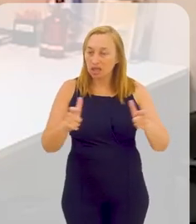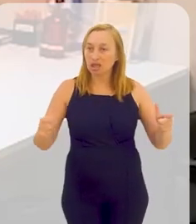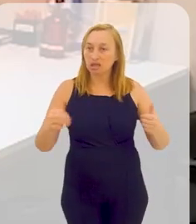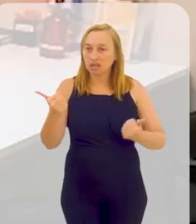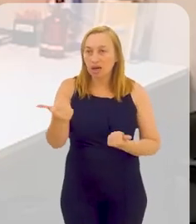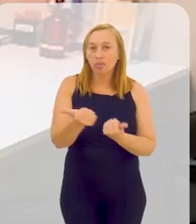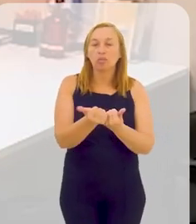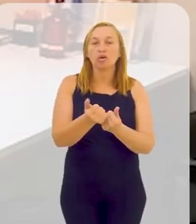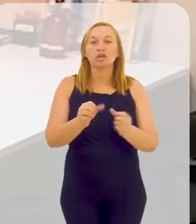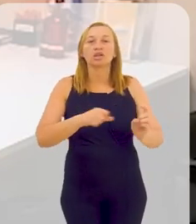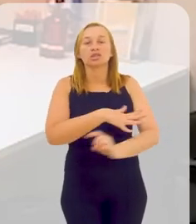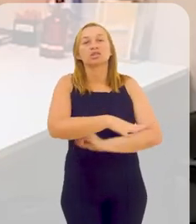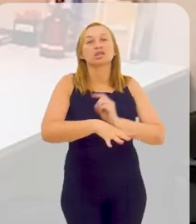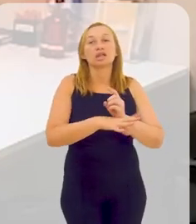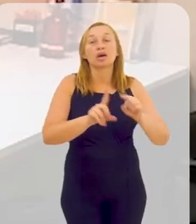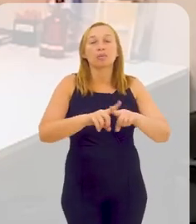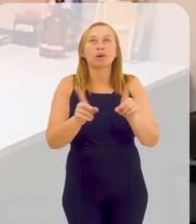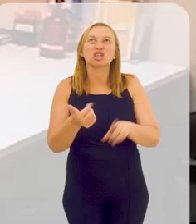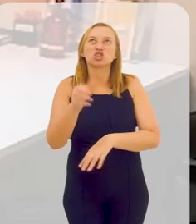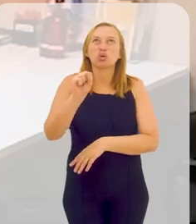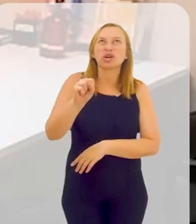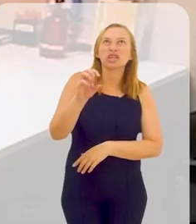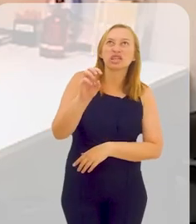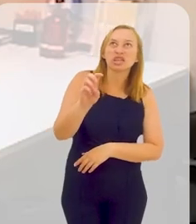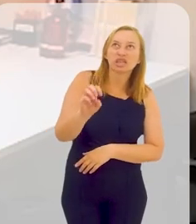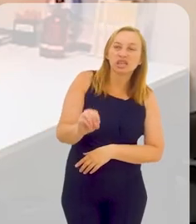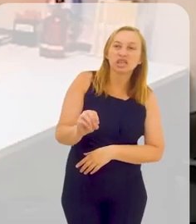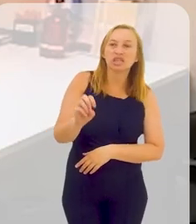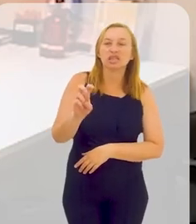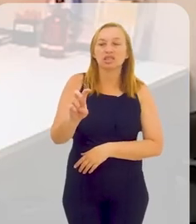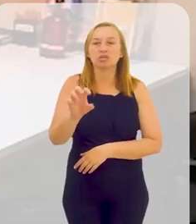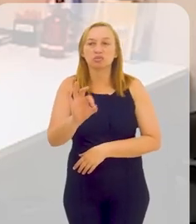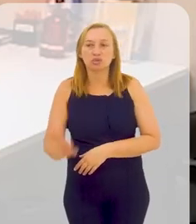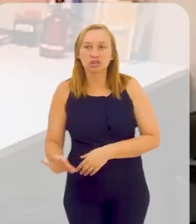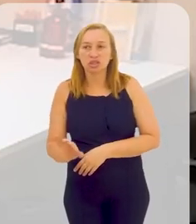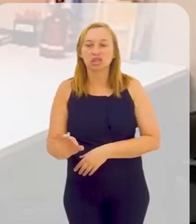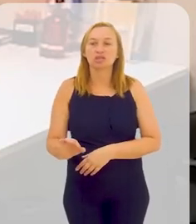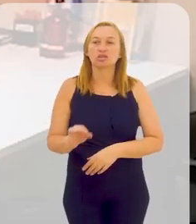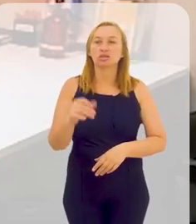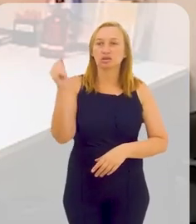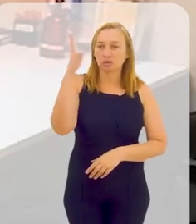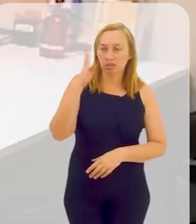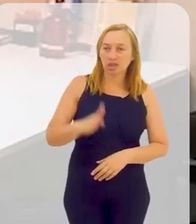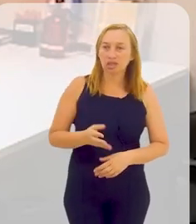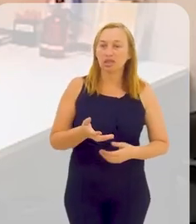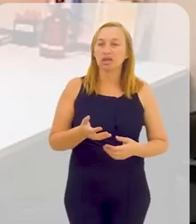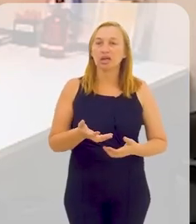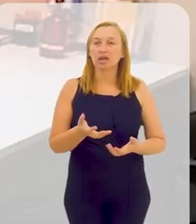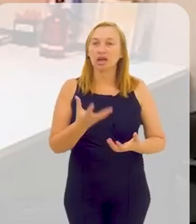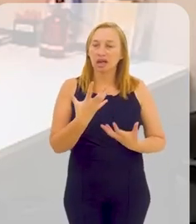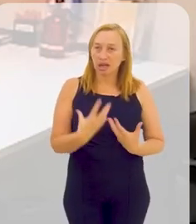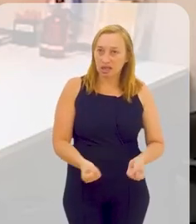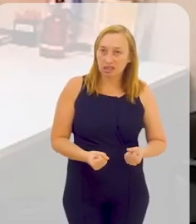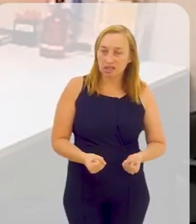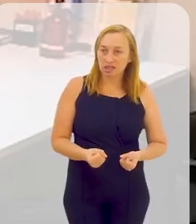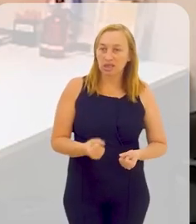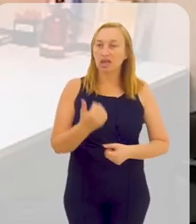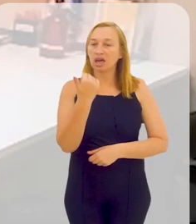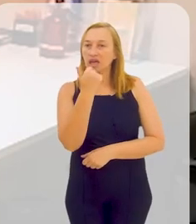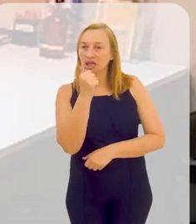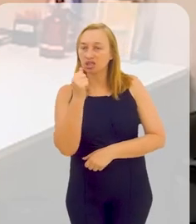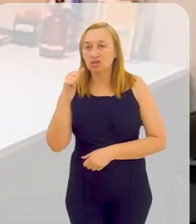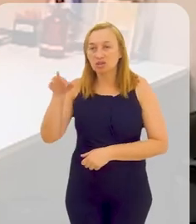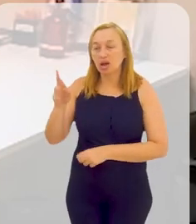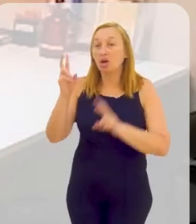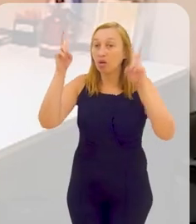amplo apoio da sociedade mais de 85% dos brasileiros são a favor de energia solar fotovoltaica